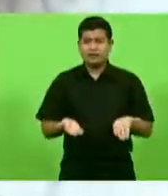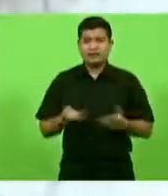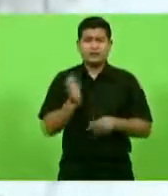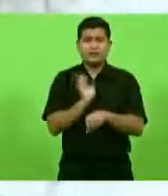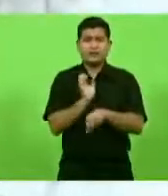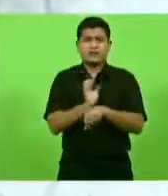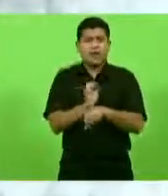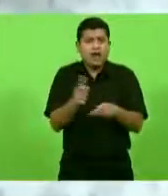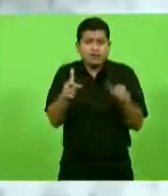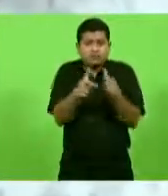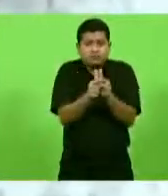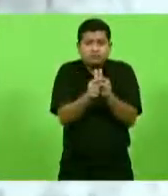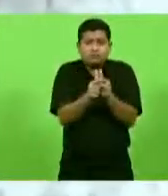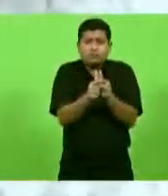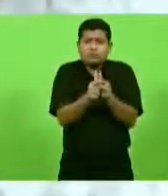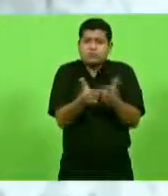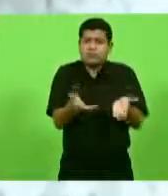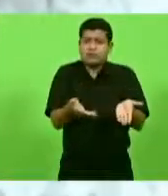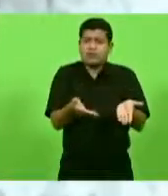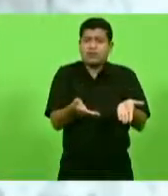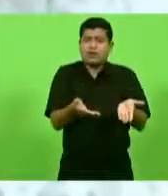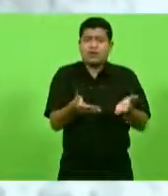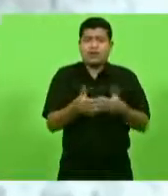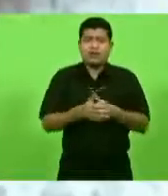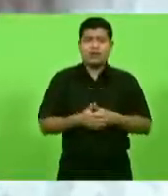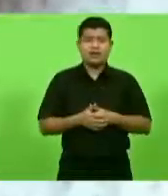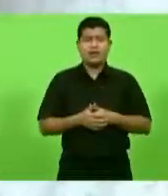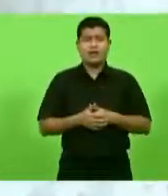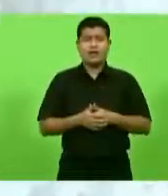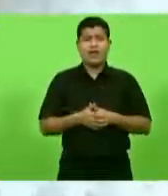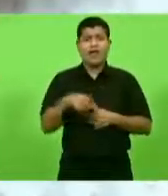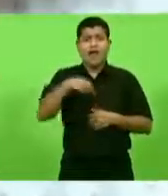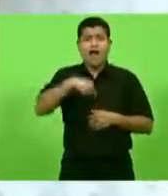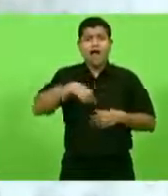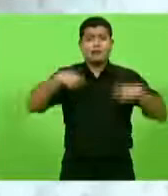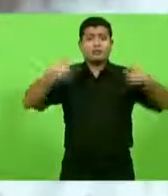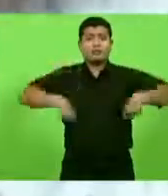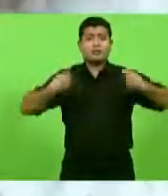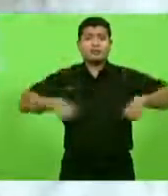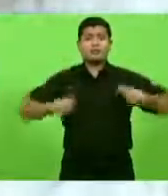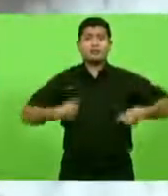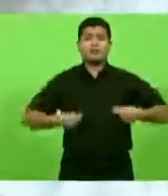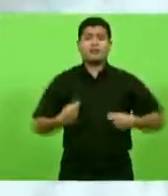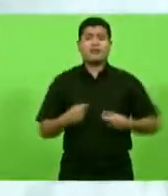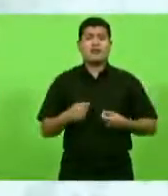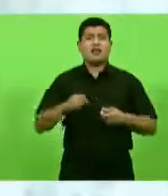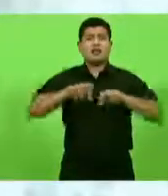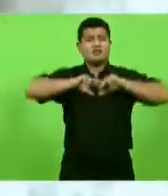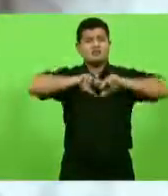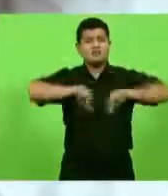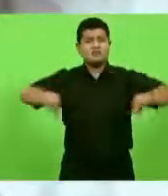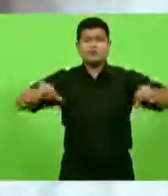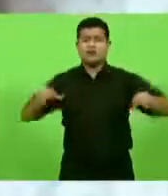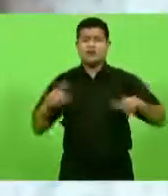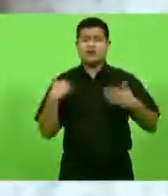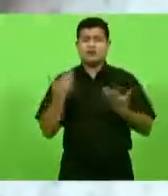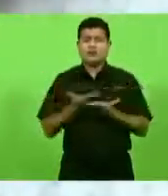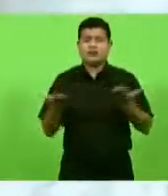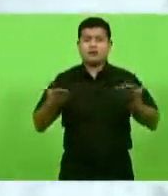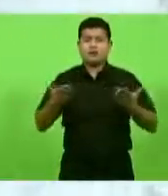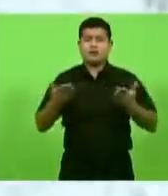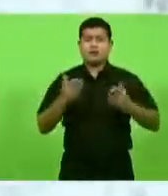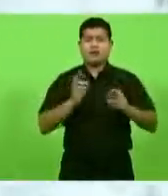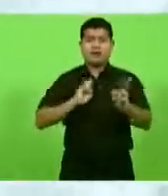déficit, tem, como é que eu vou te dizer, necessidade, deficiência em várias estradas, como agora mesmo